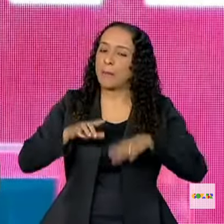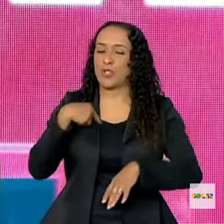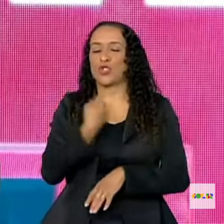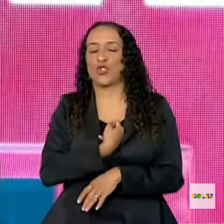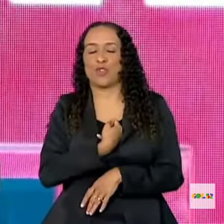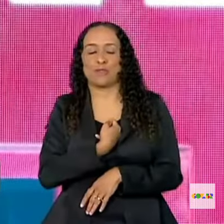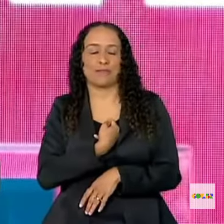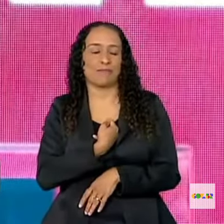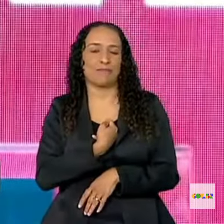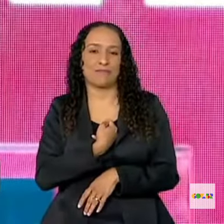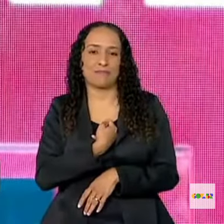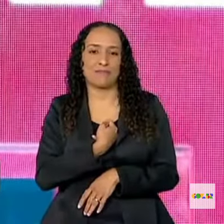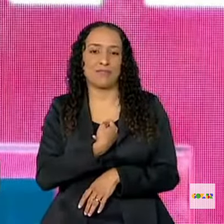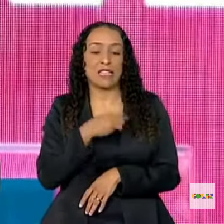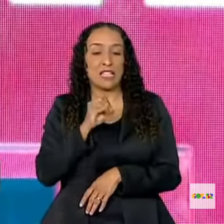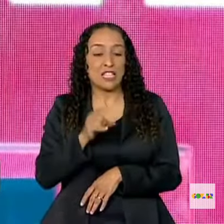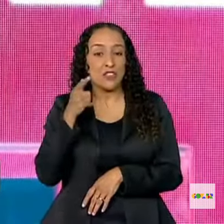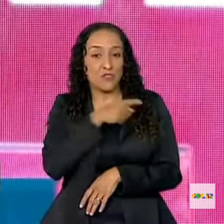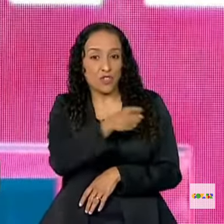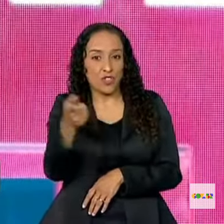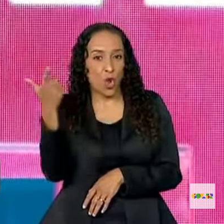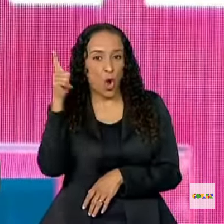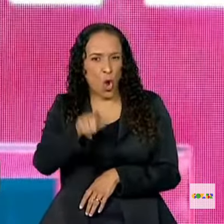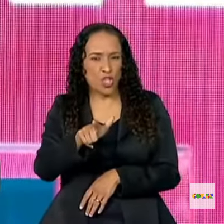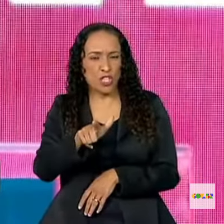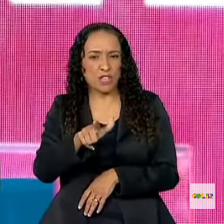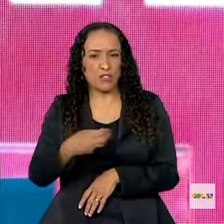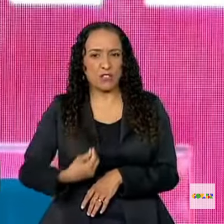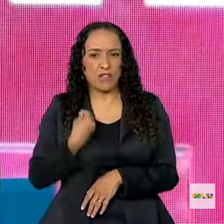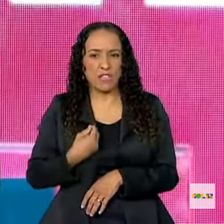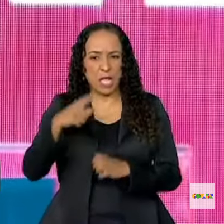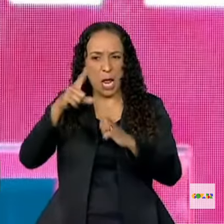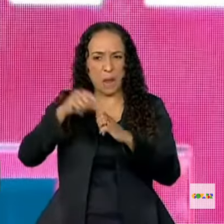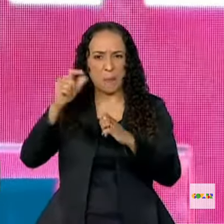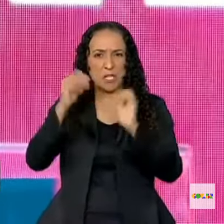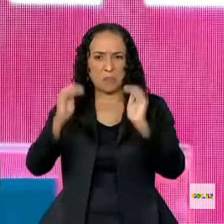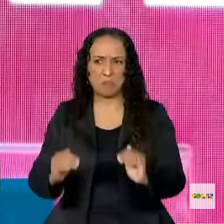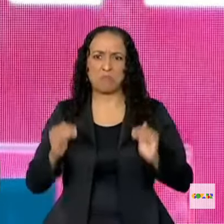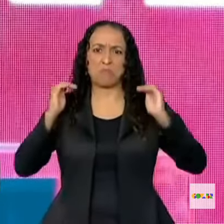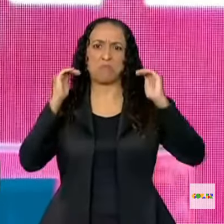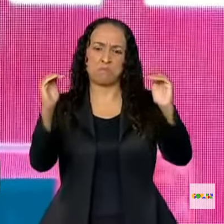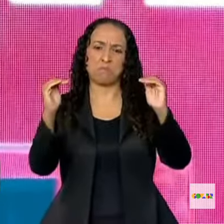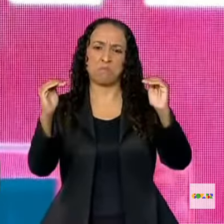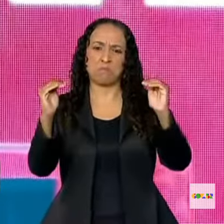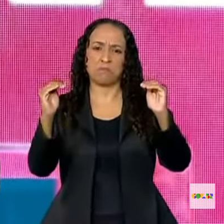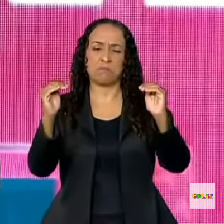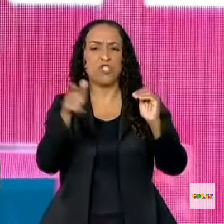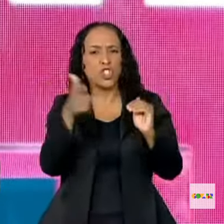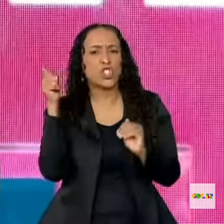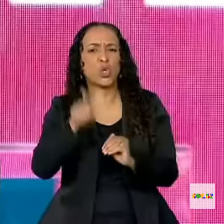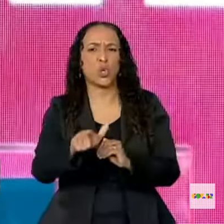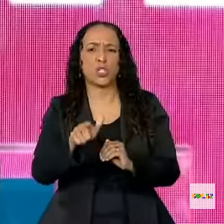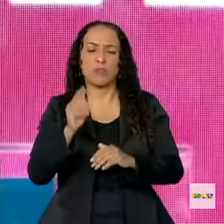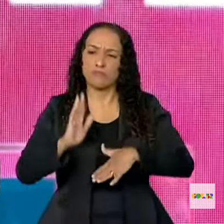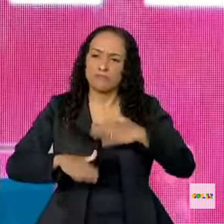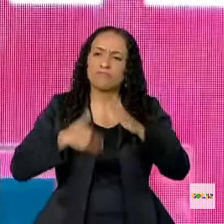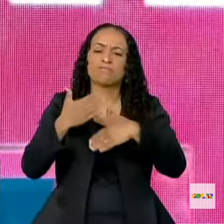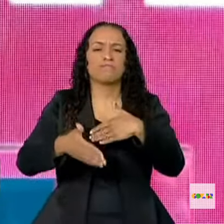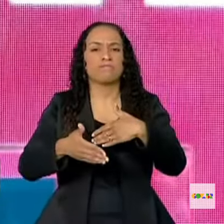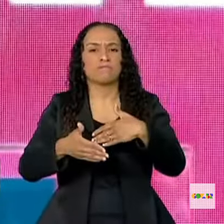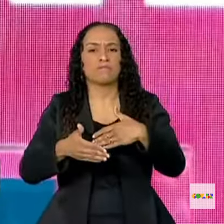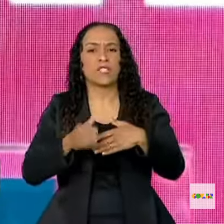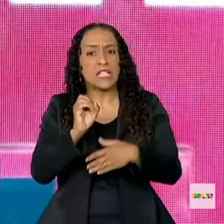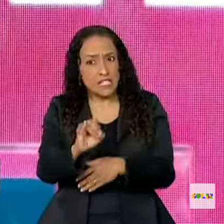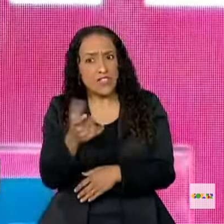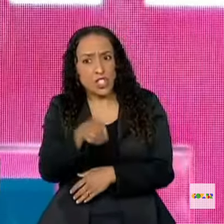mesmos se vocês conseguiram ser na vida empresários bem-sucedidos vocês conseguiram crescer se